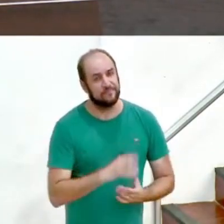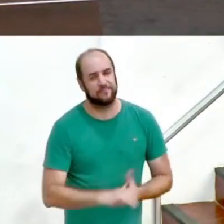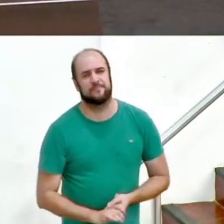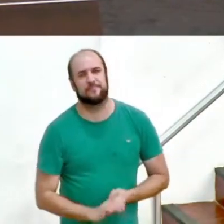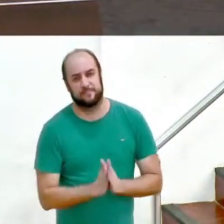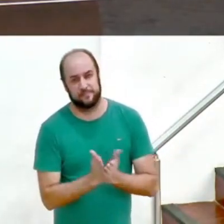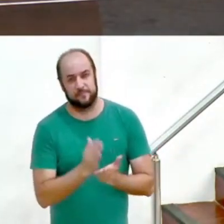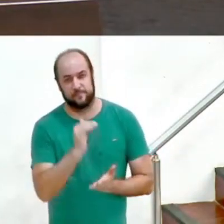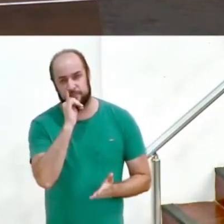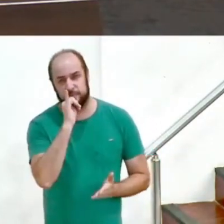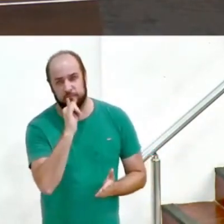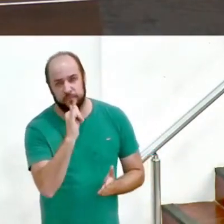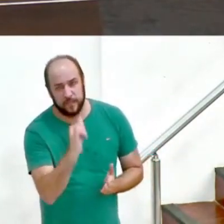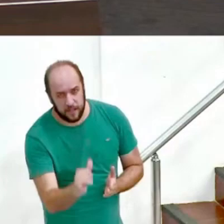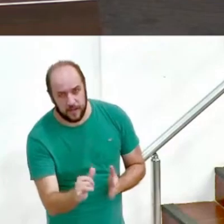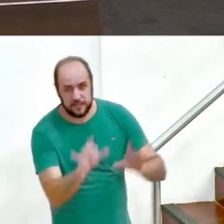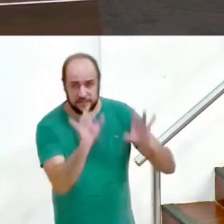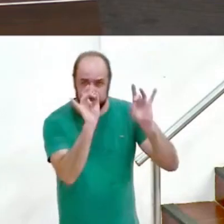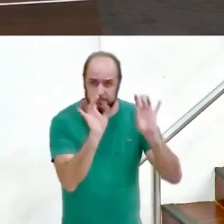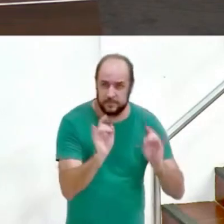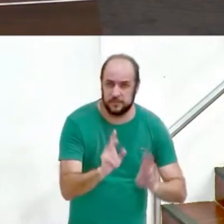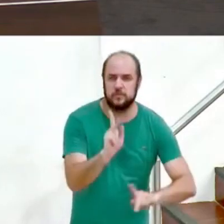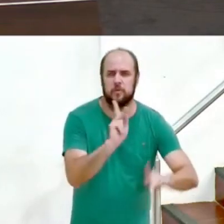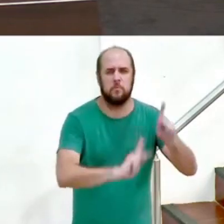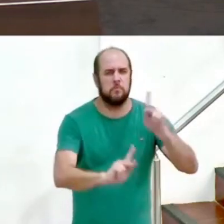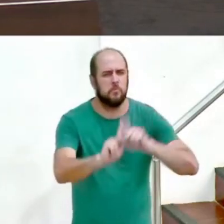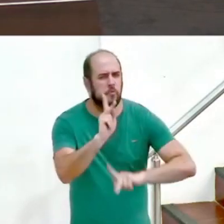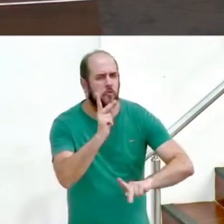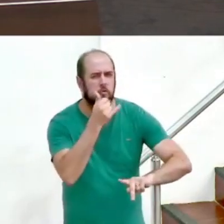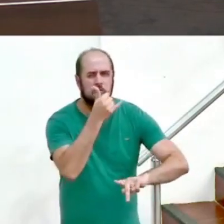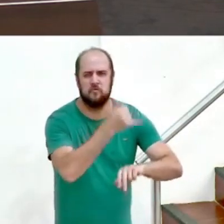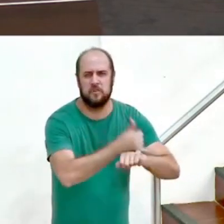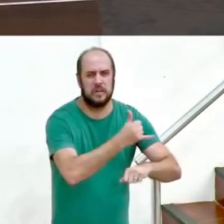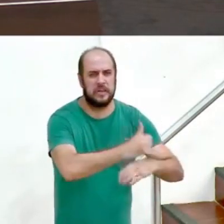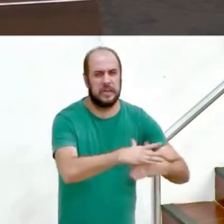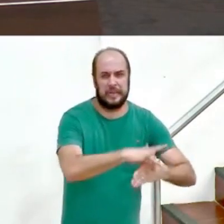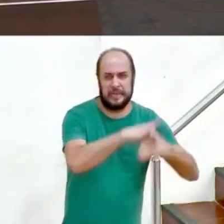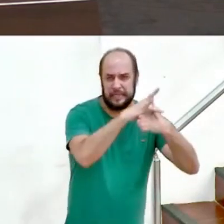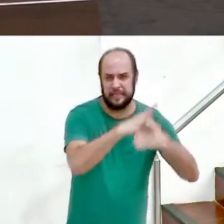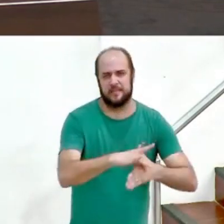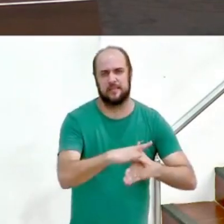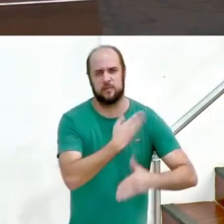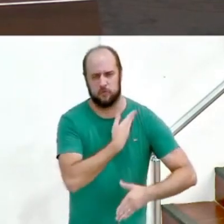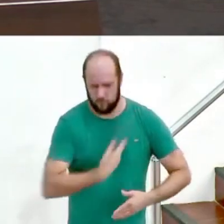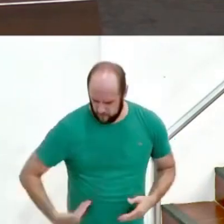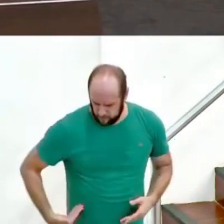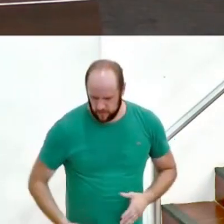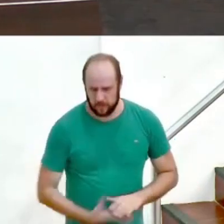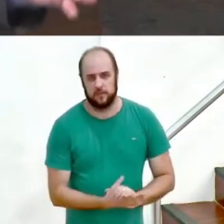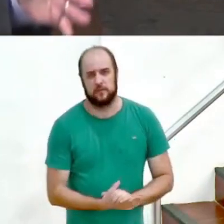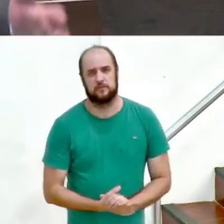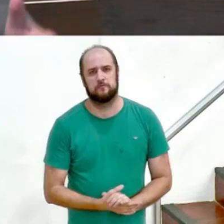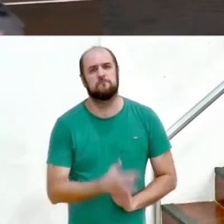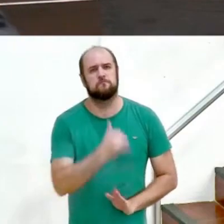dirige de forma bem particular ao povo, aos líderes e aos governantes, com palavras de